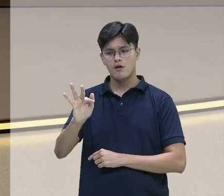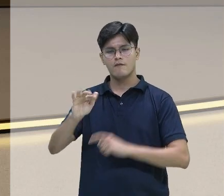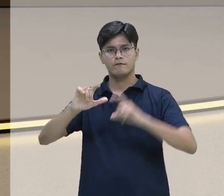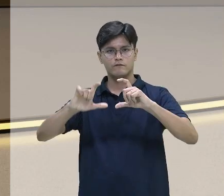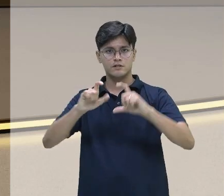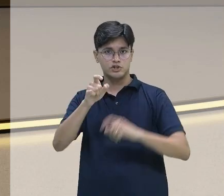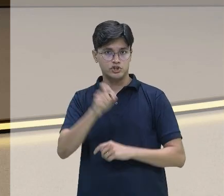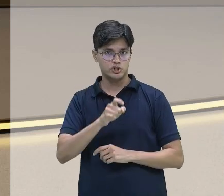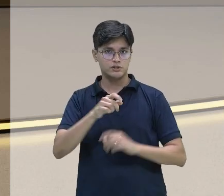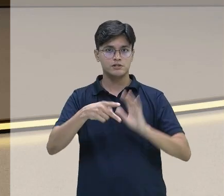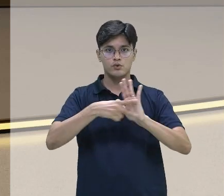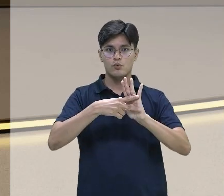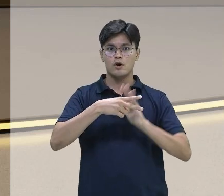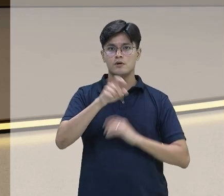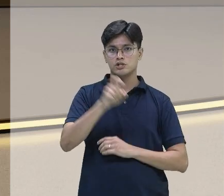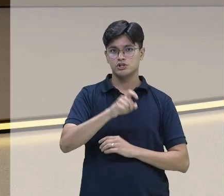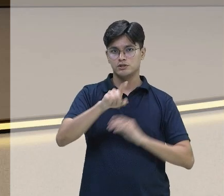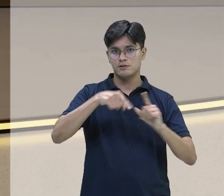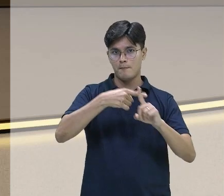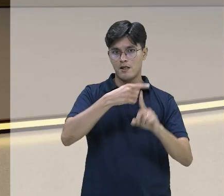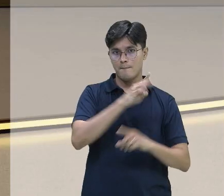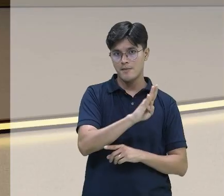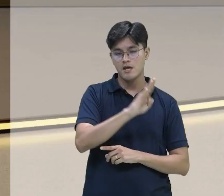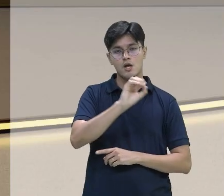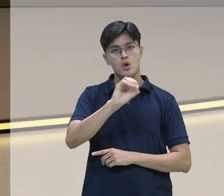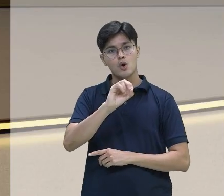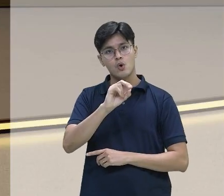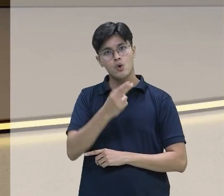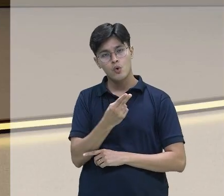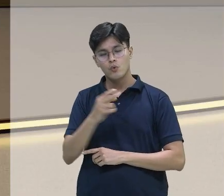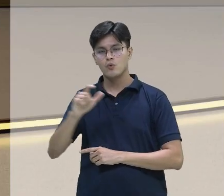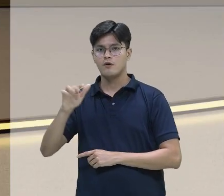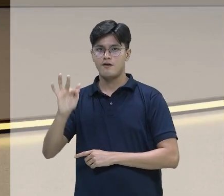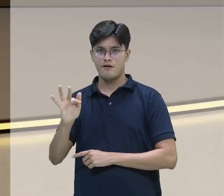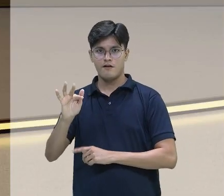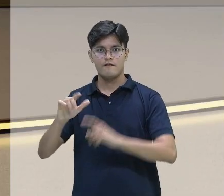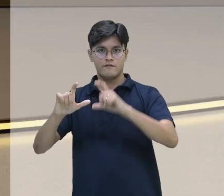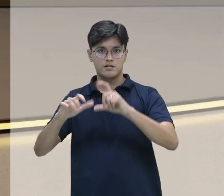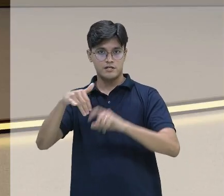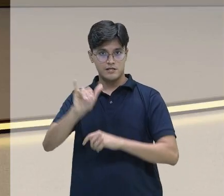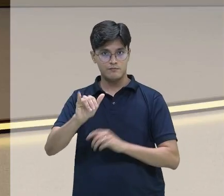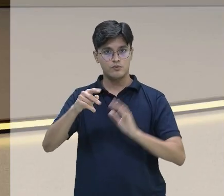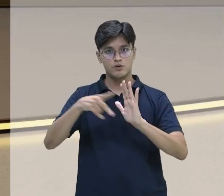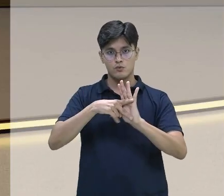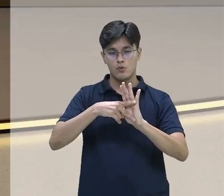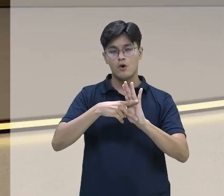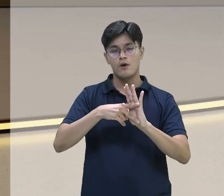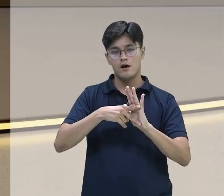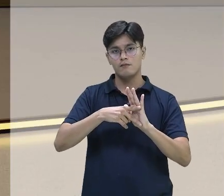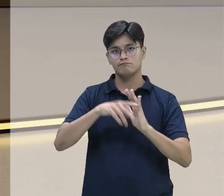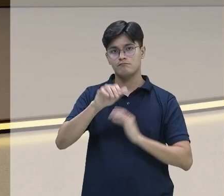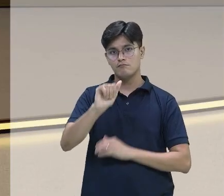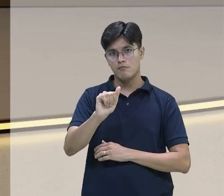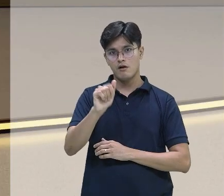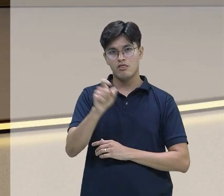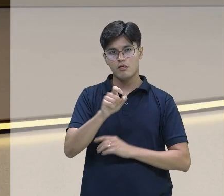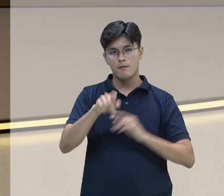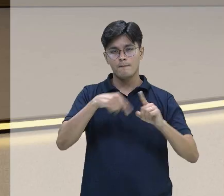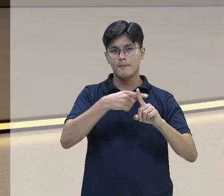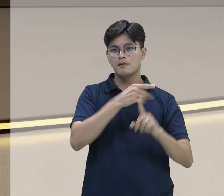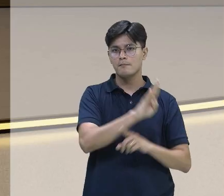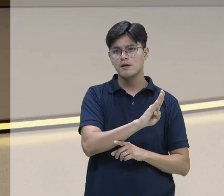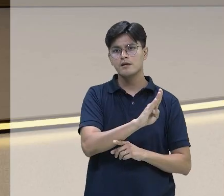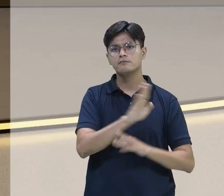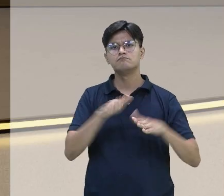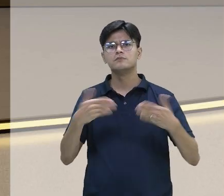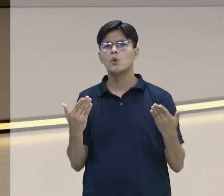b ou y igual a x mais b, tá? E Então, ele perguntou, olha só, por que é importante conhecer essa equação? por que será? É